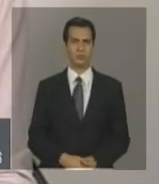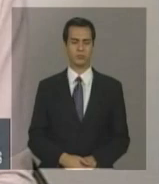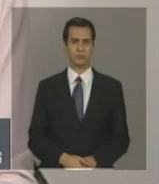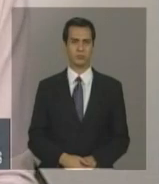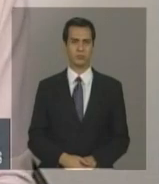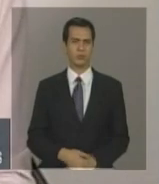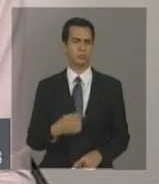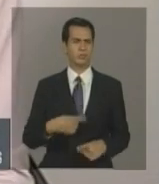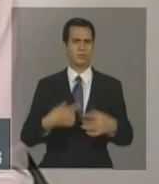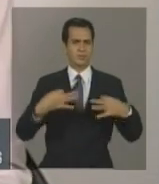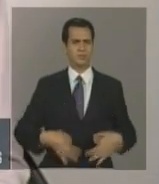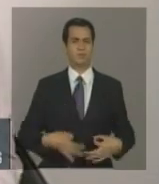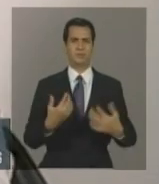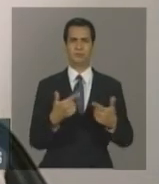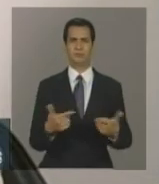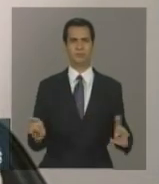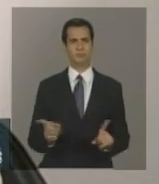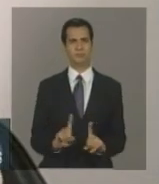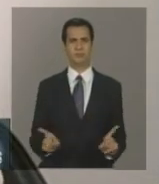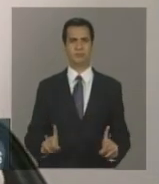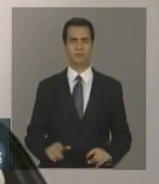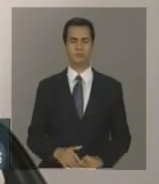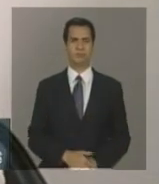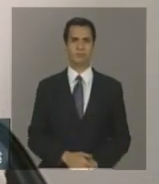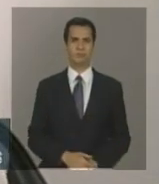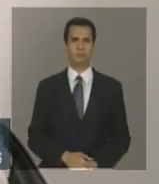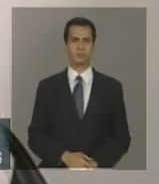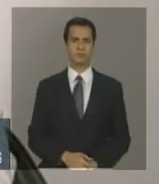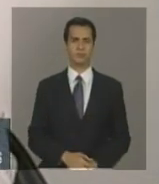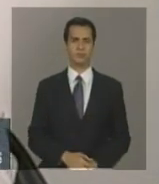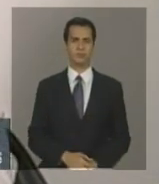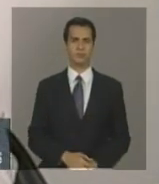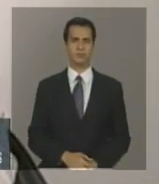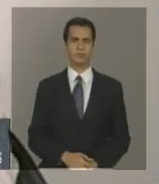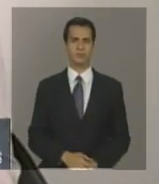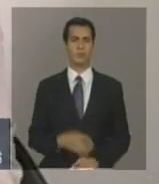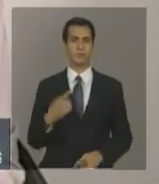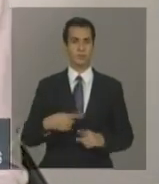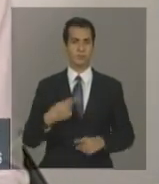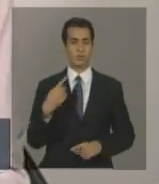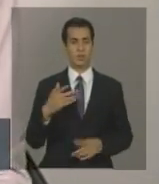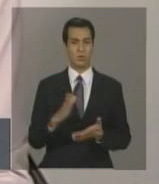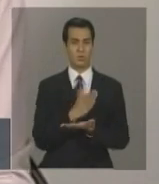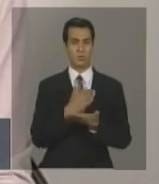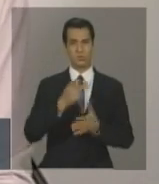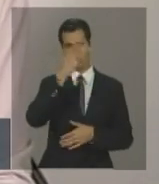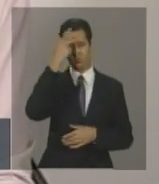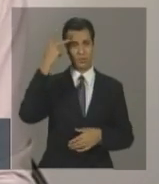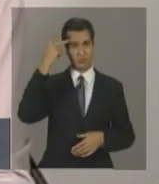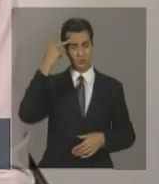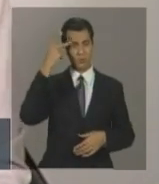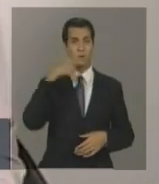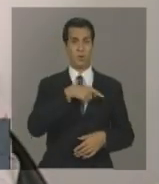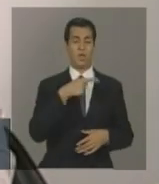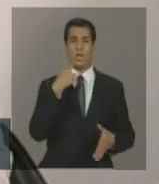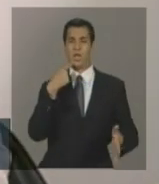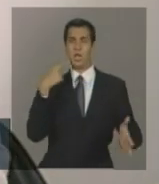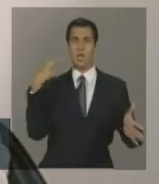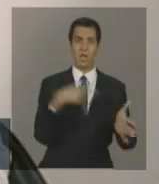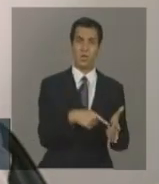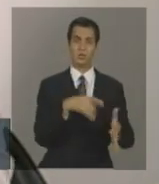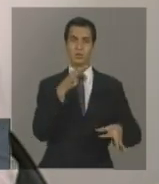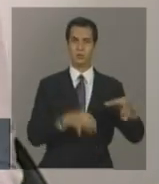justo, sobretudo não é justo, para os que contribuem para debelarem grupos